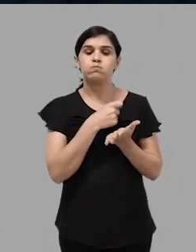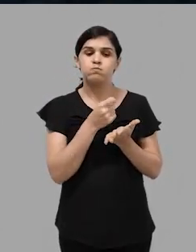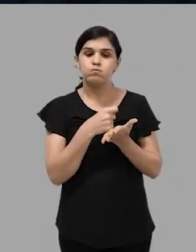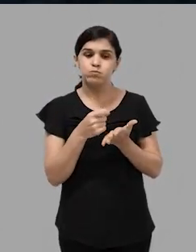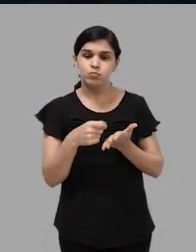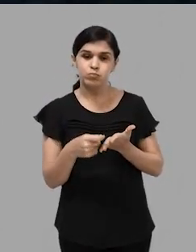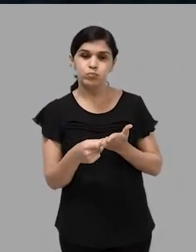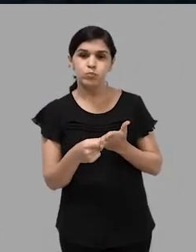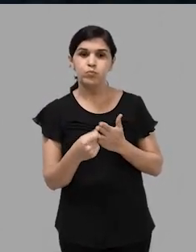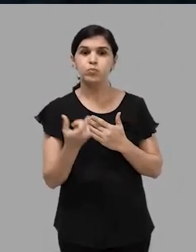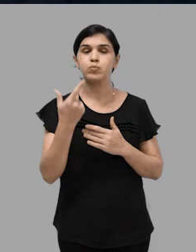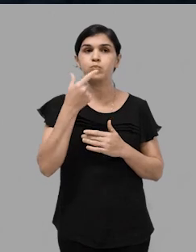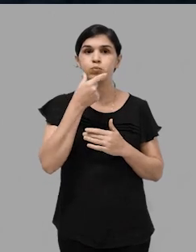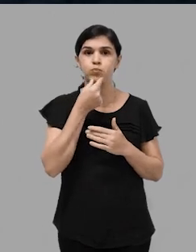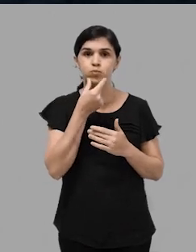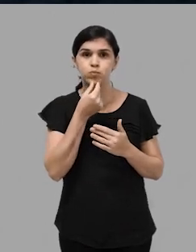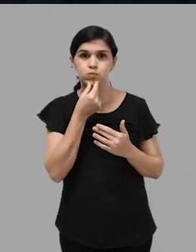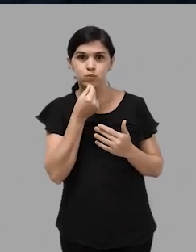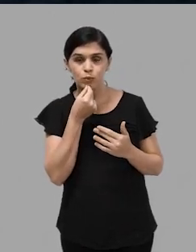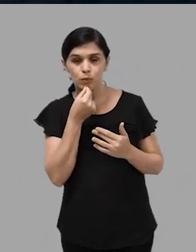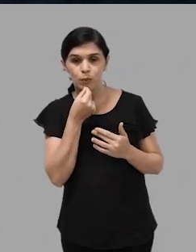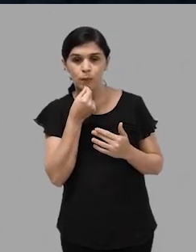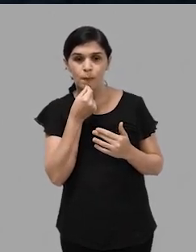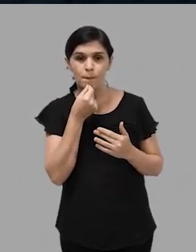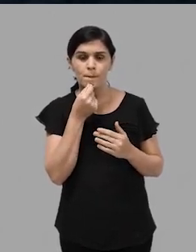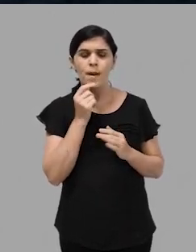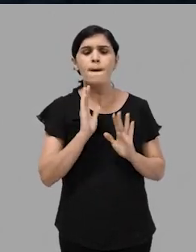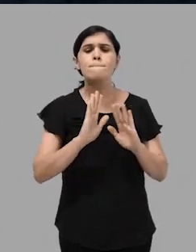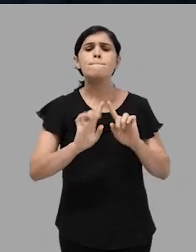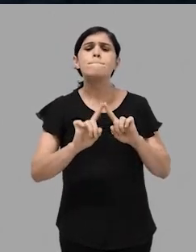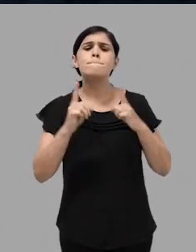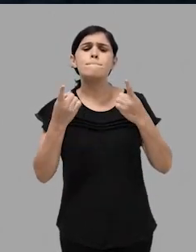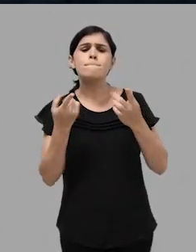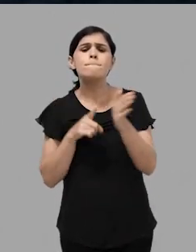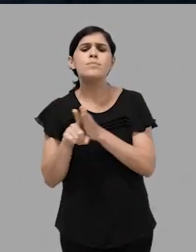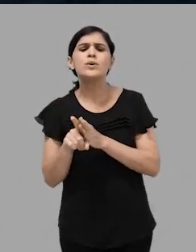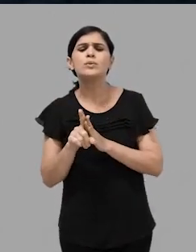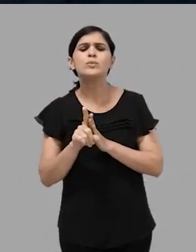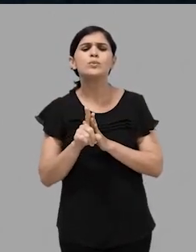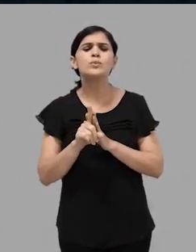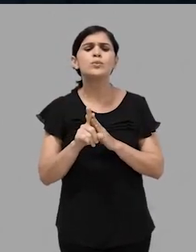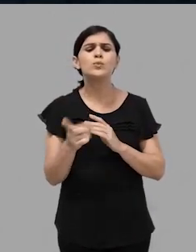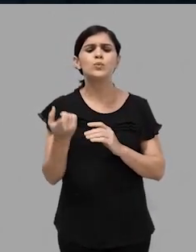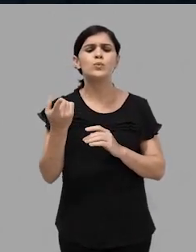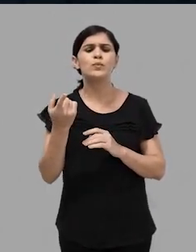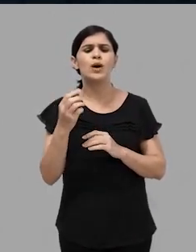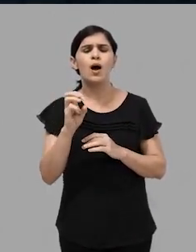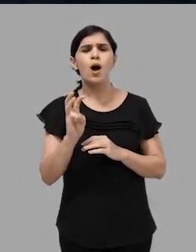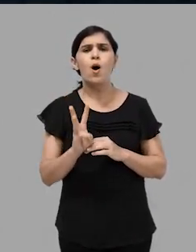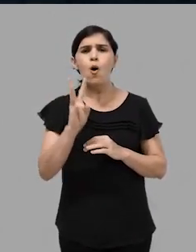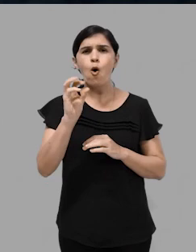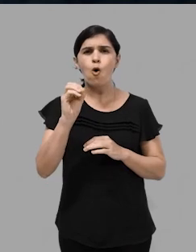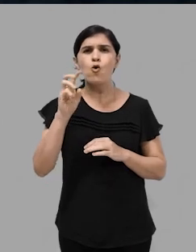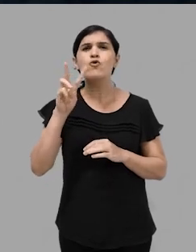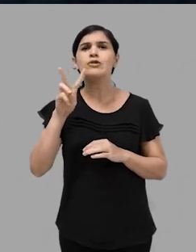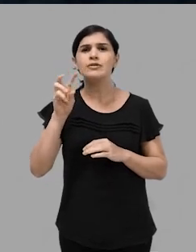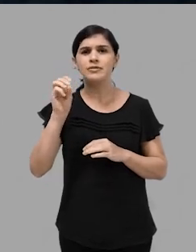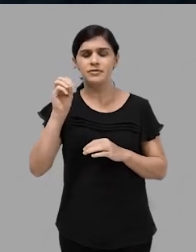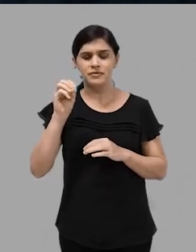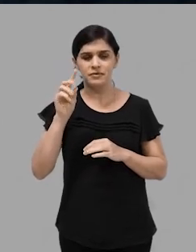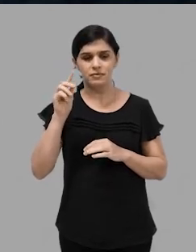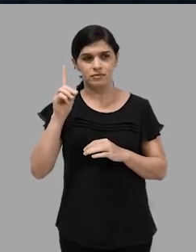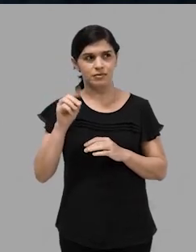de saber, de se reportar um conteúdo já do terceiro ano. Você não precisa esperar chegar o terceiro ano para